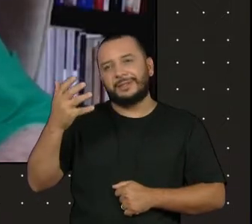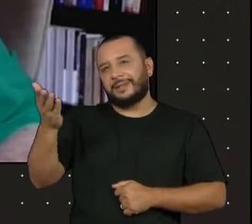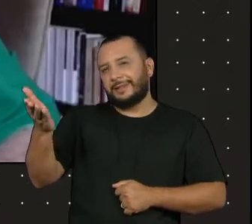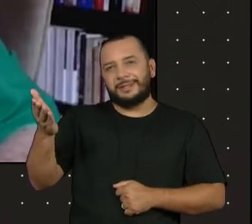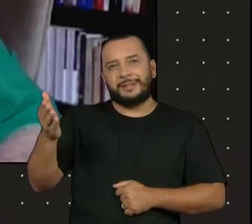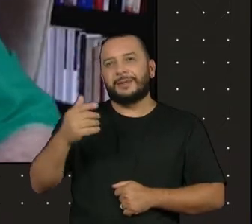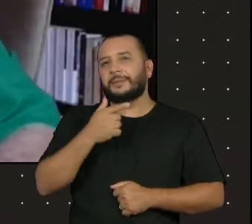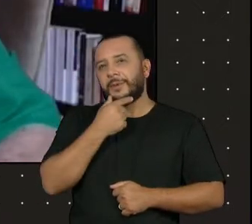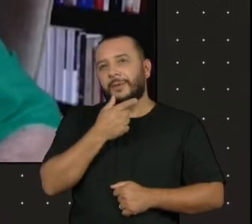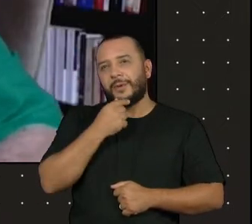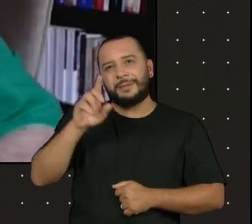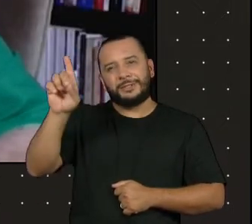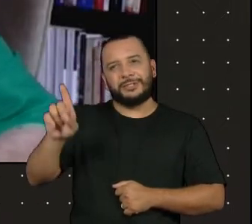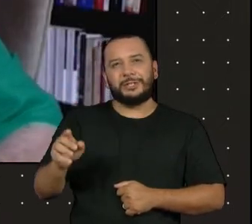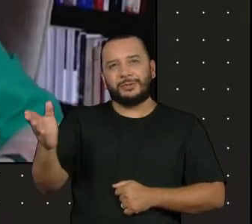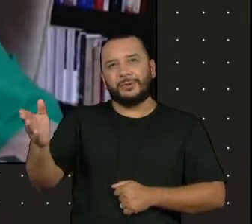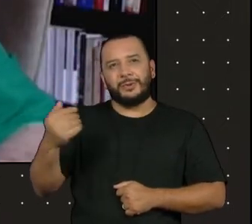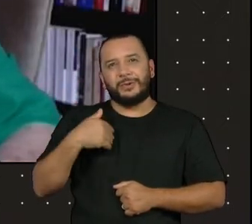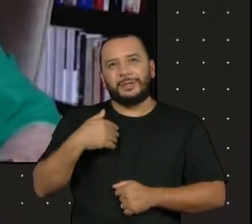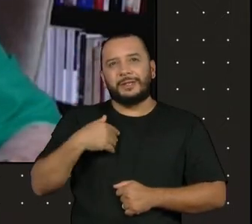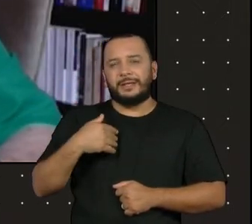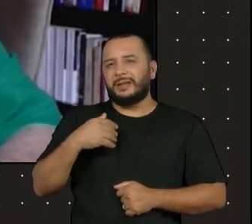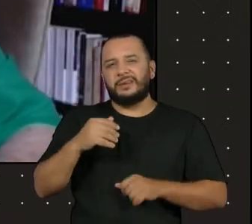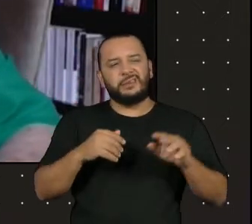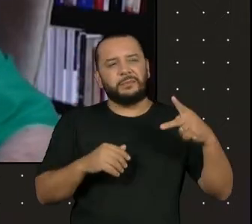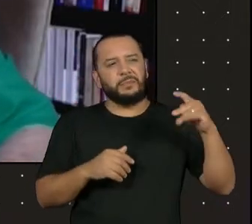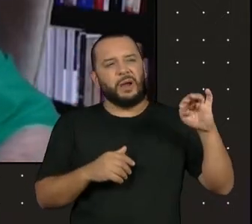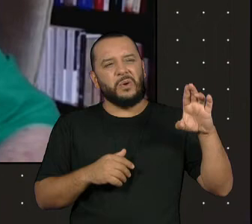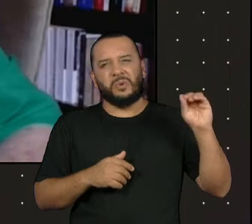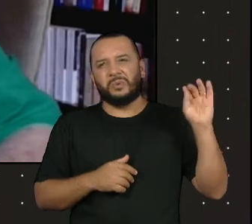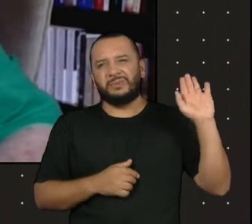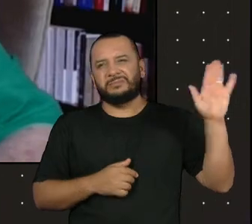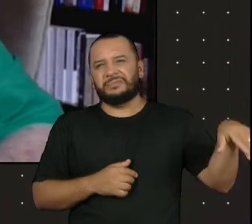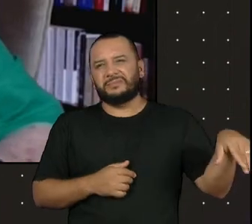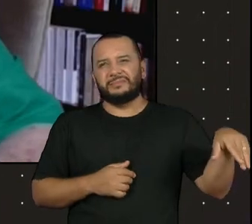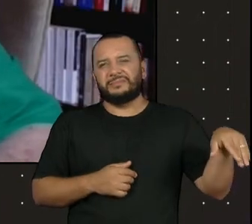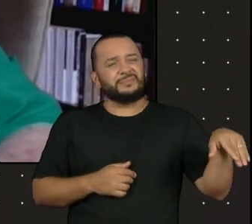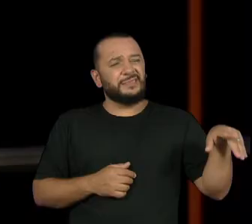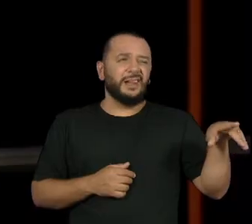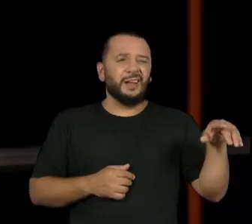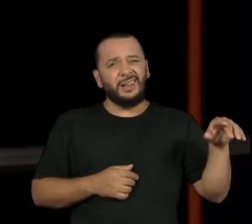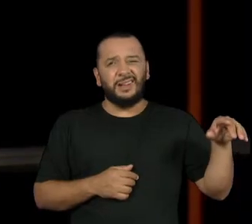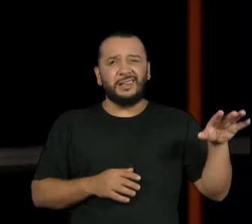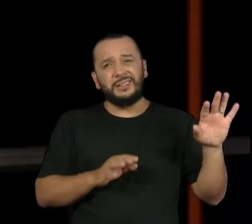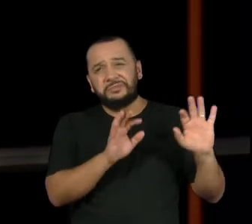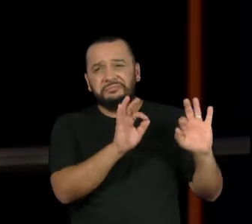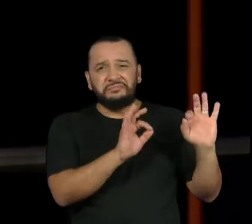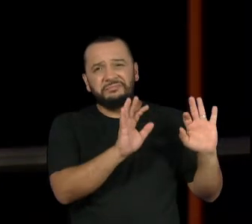Eu só via o diretor, nem achei o Paulo assim, legal, mas...